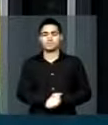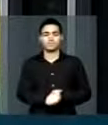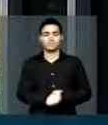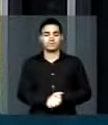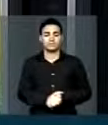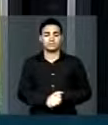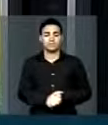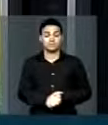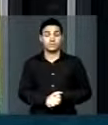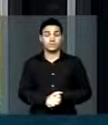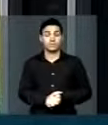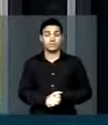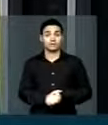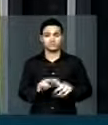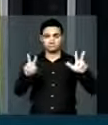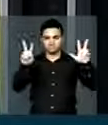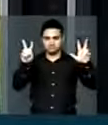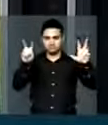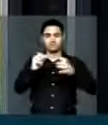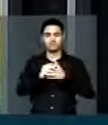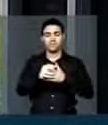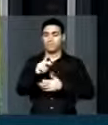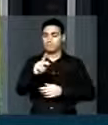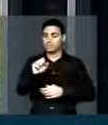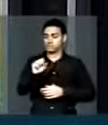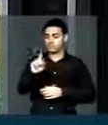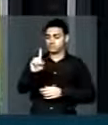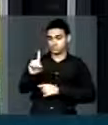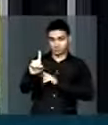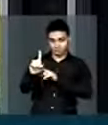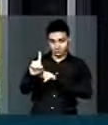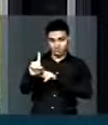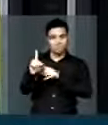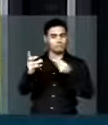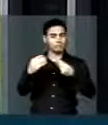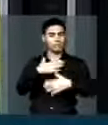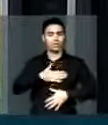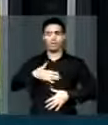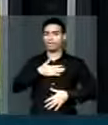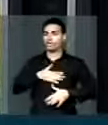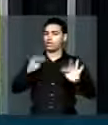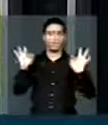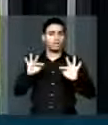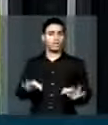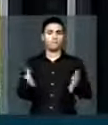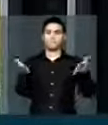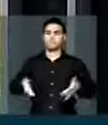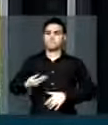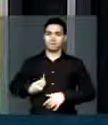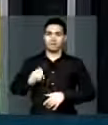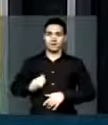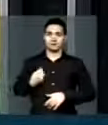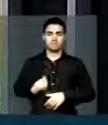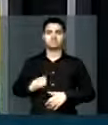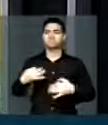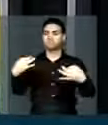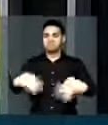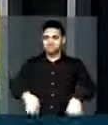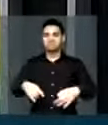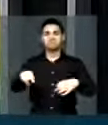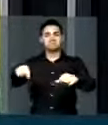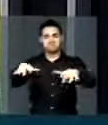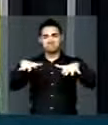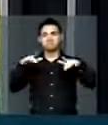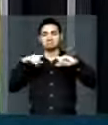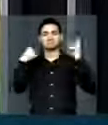Como disse, é uma satisfação ao Partido Social Democrático, o PSD, participar desta merecida